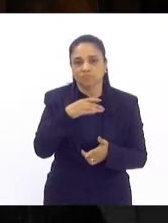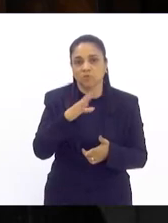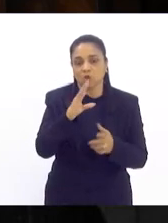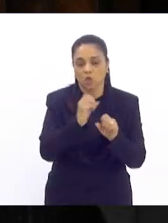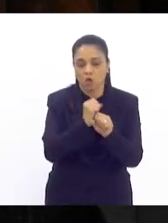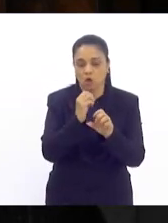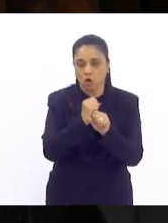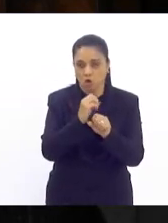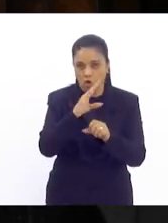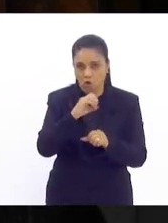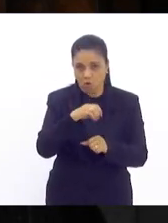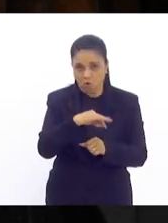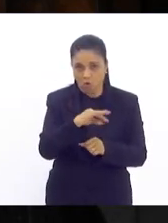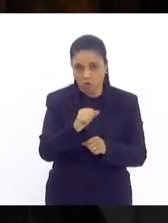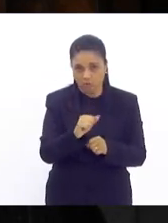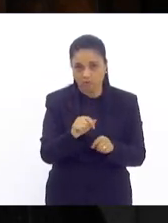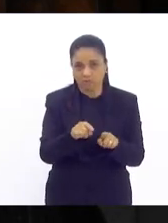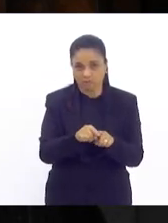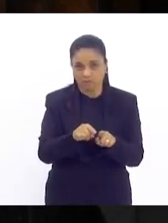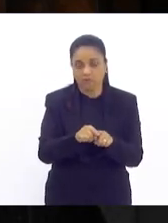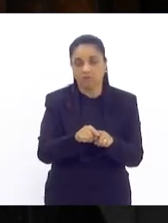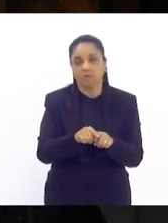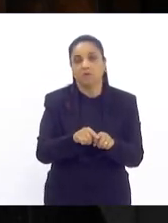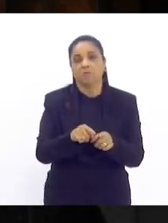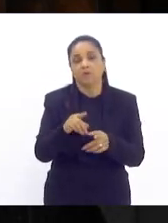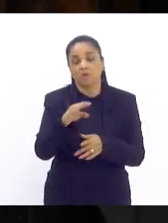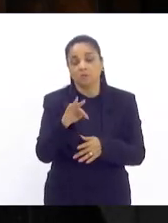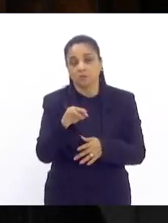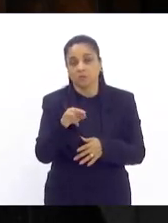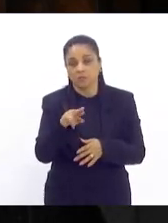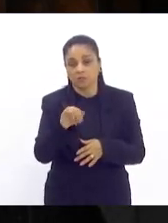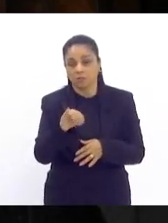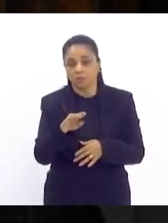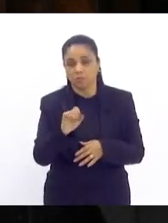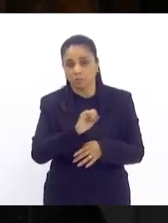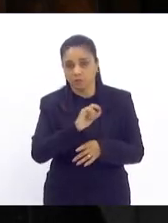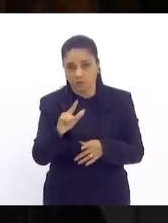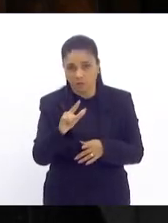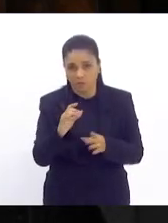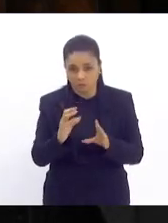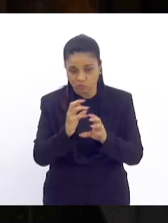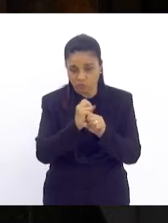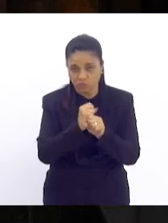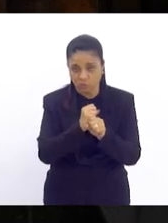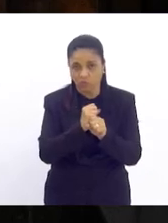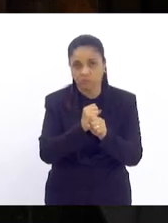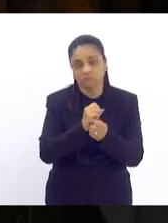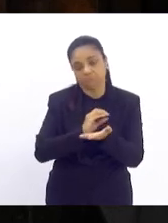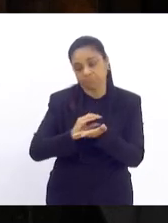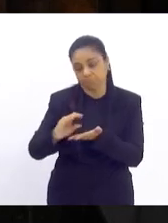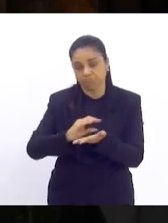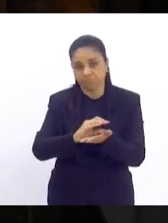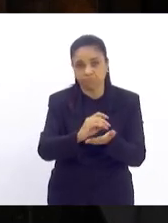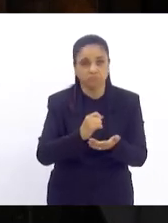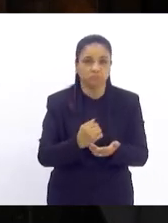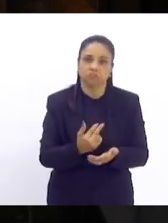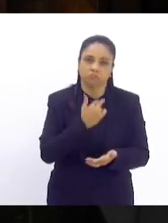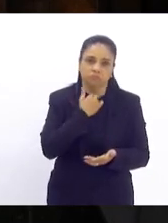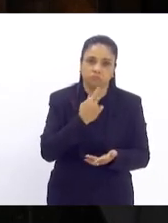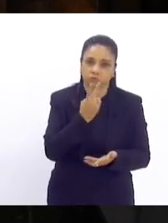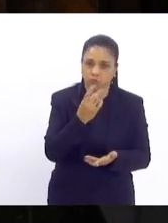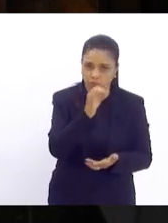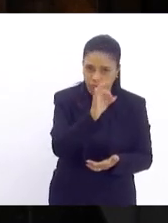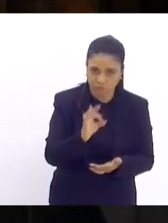haverá recomendação do tribunal de contas para não admitir esse gasto inferior aos dois por cento